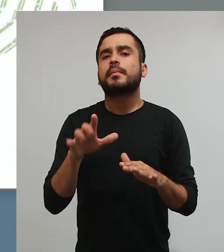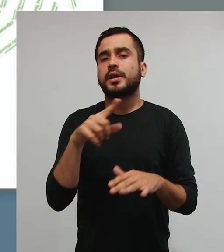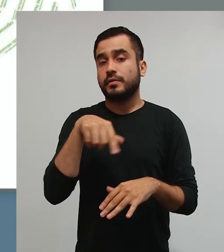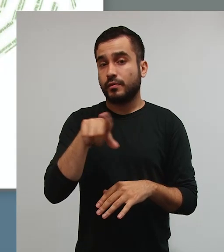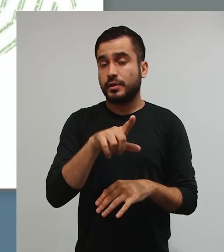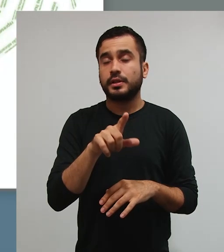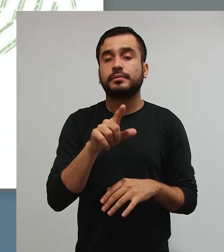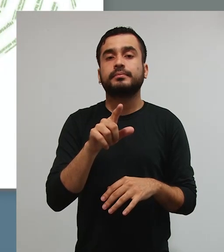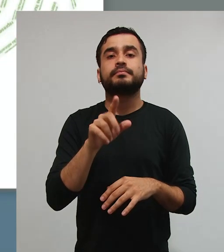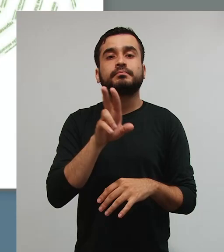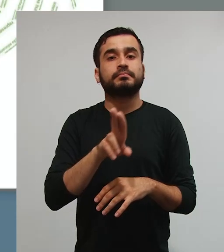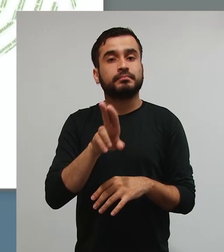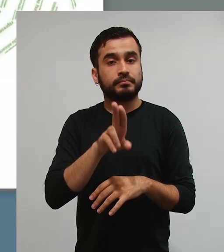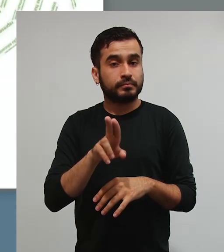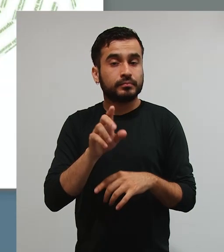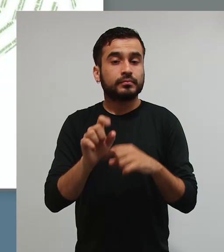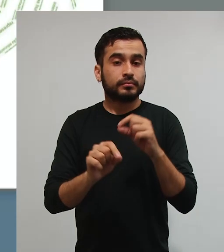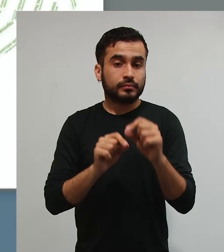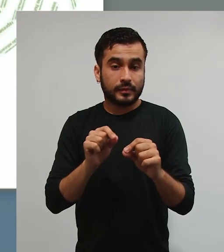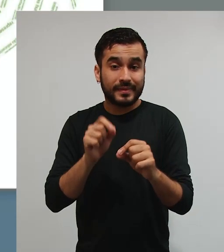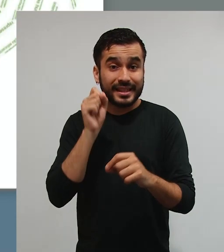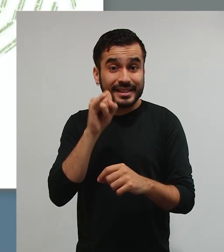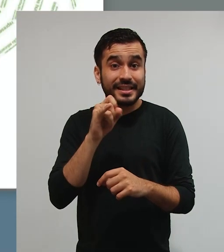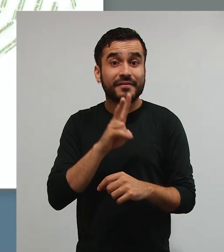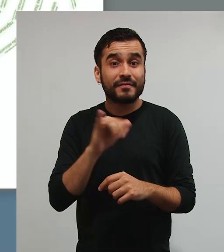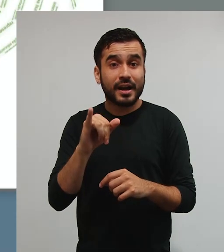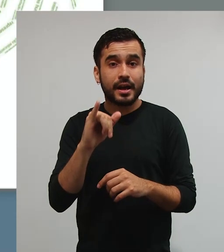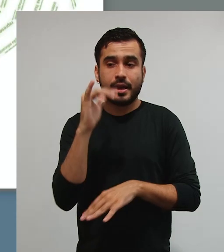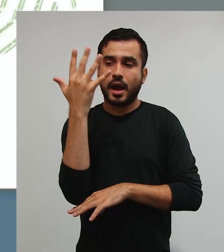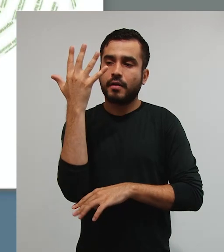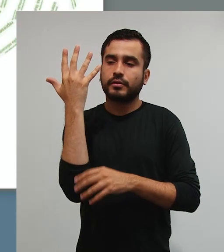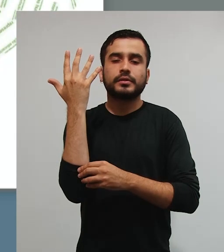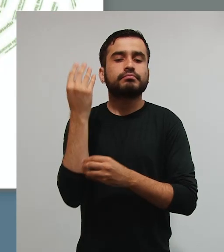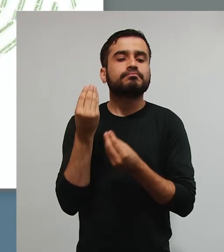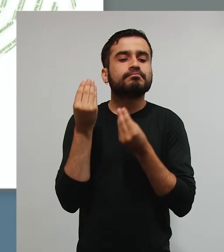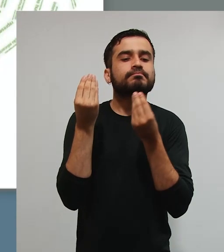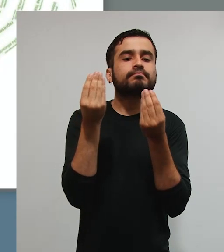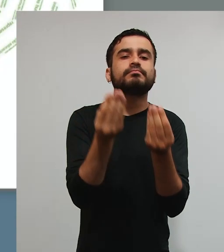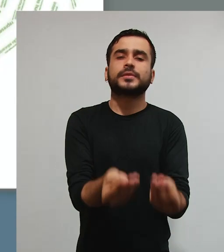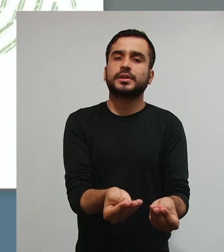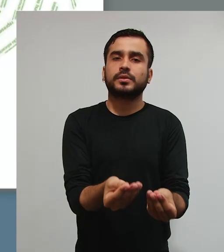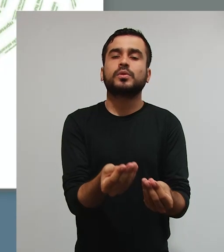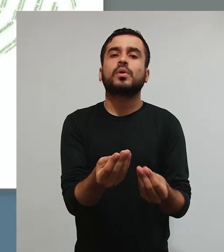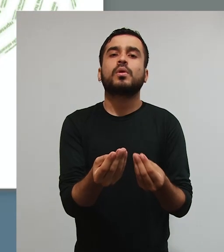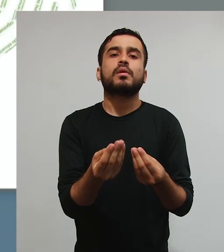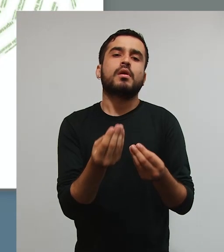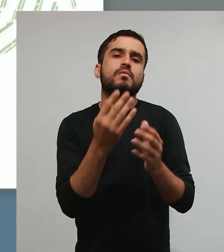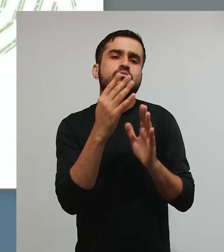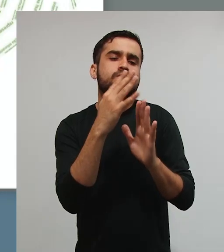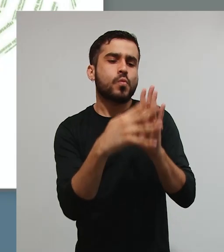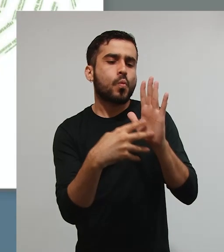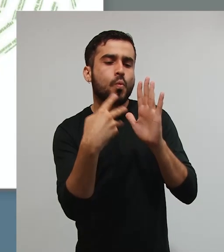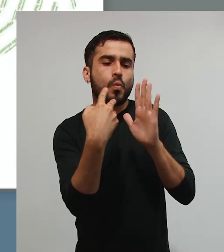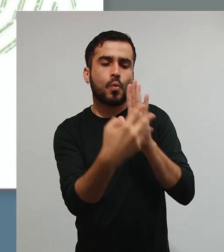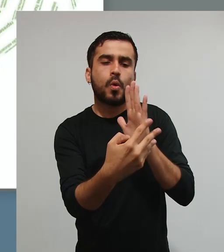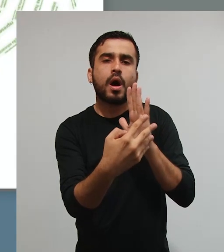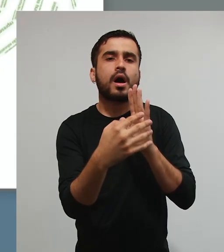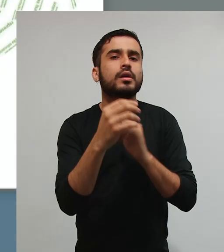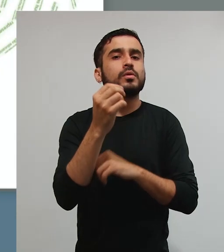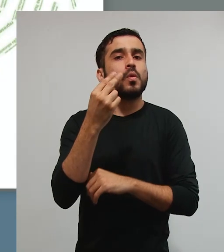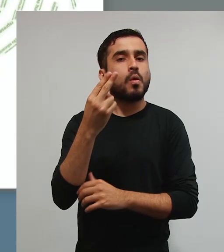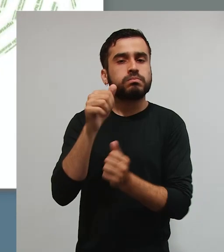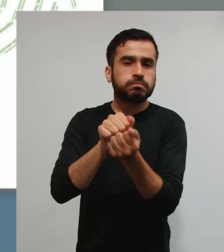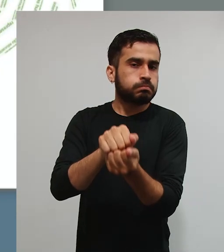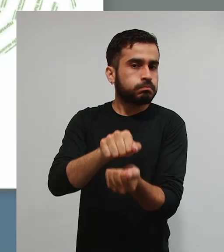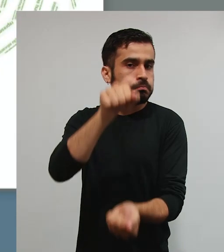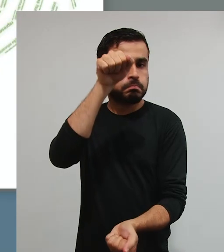vão colocar vão devolver essa árvore, né, em forma de quadro, em forma de